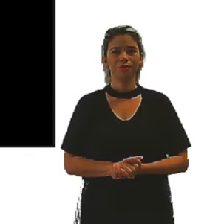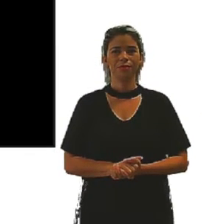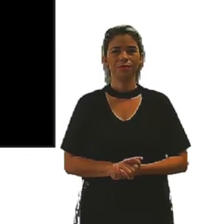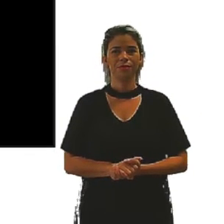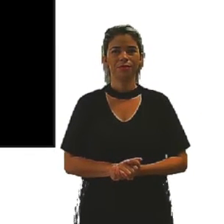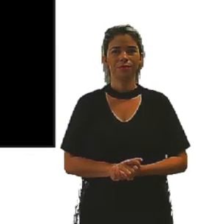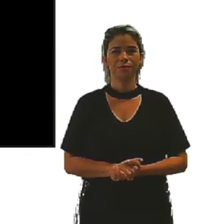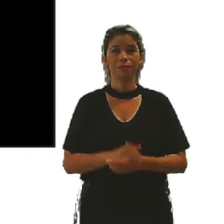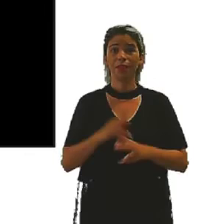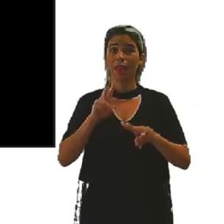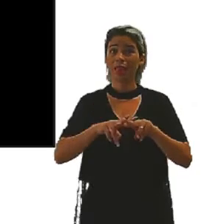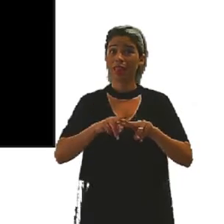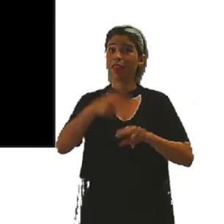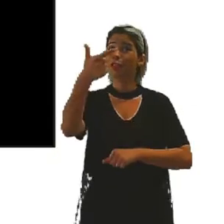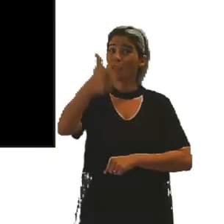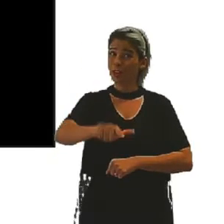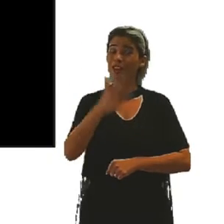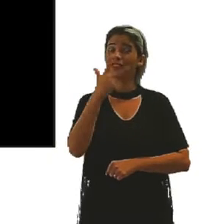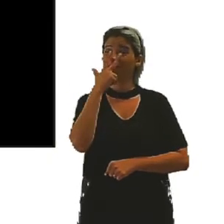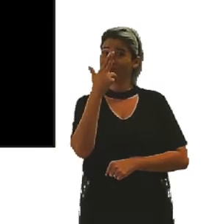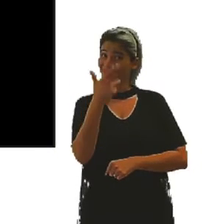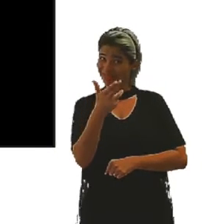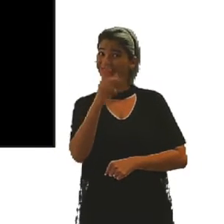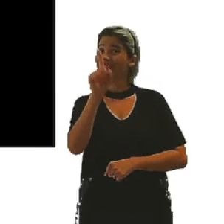Acho que travou de novo, né?